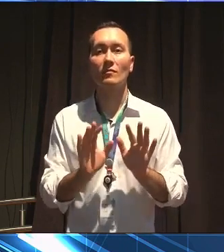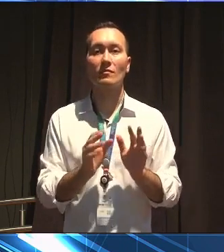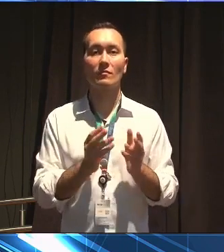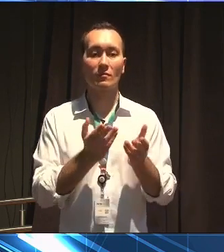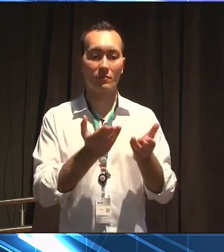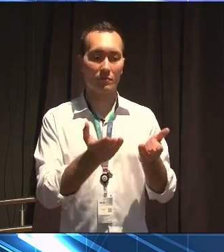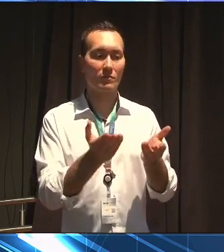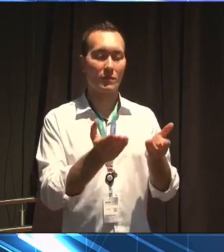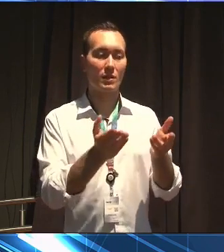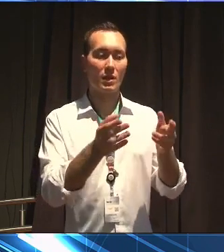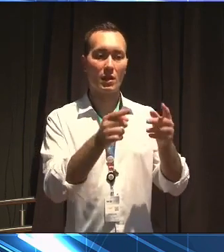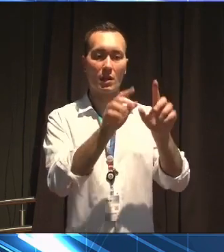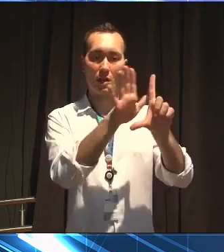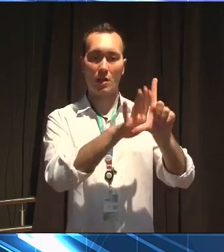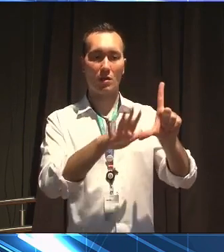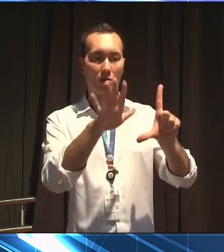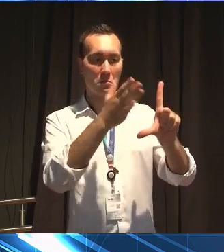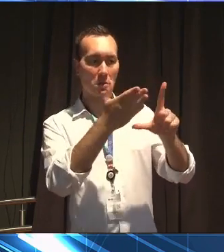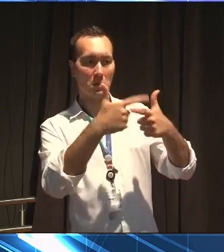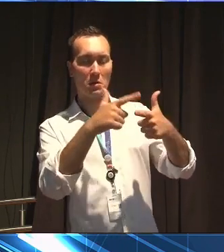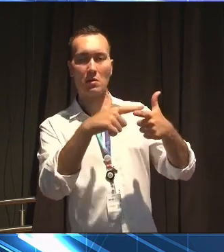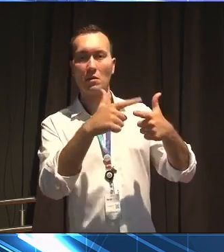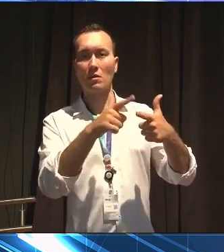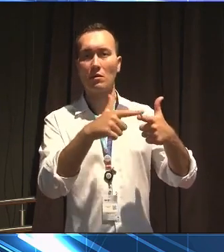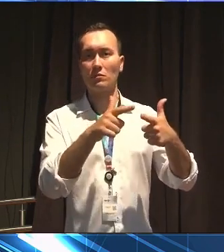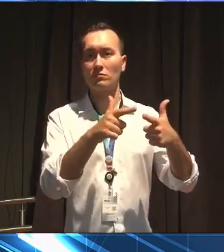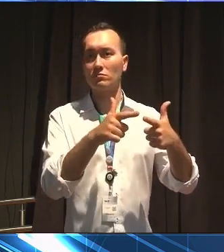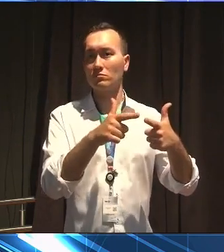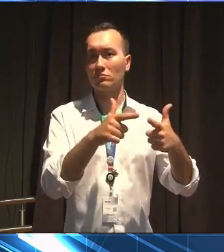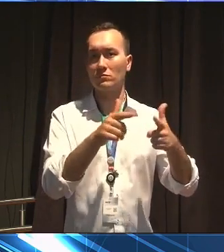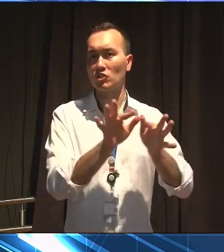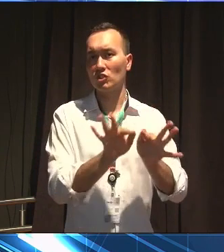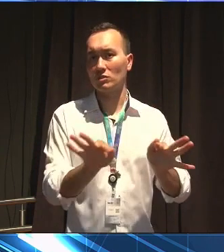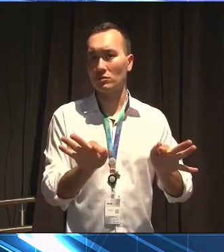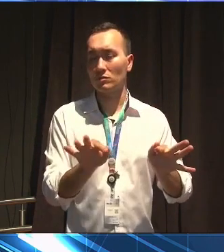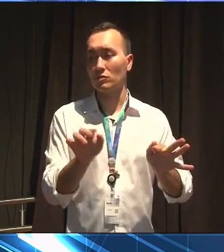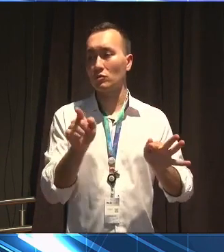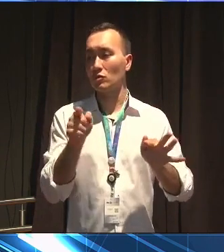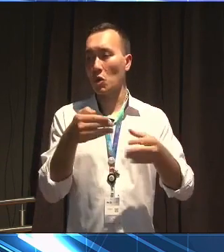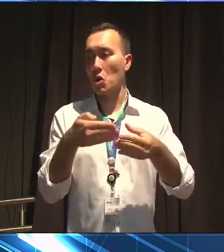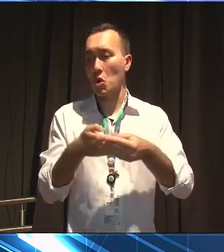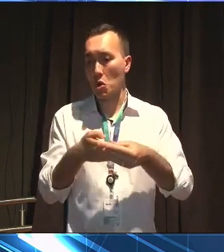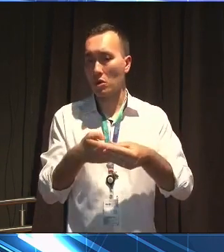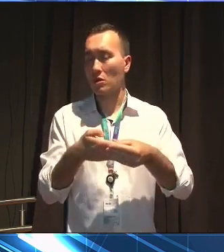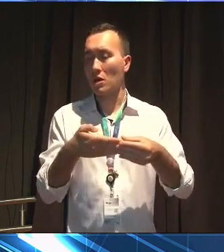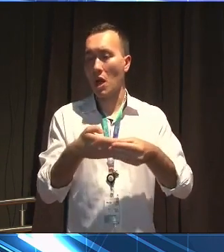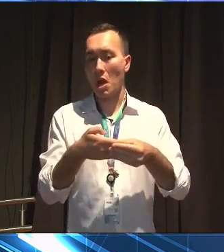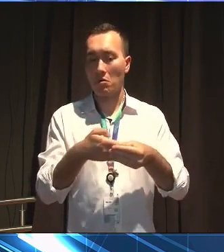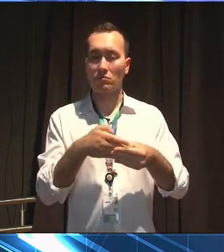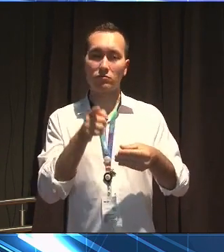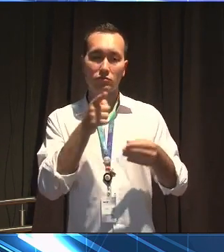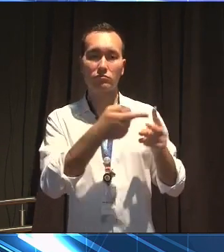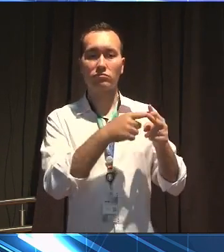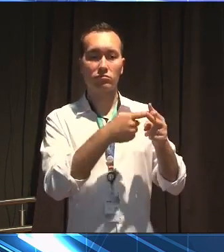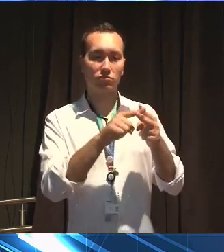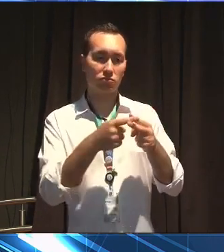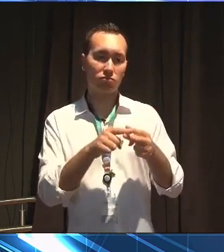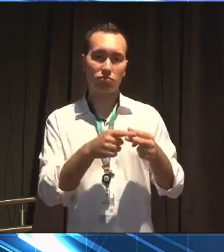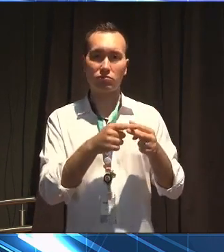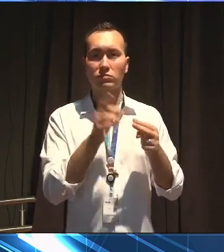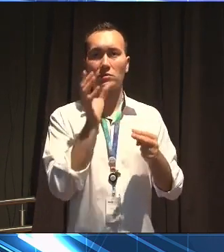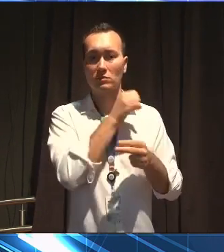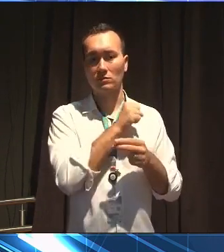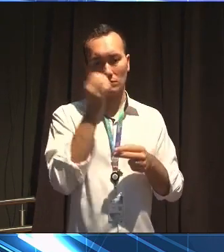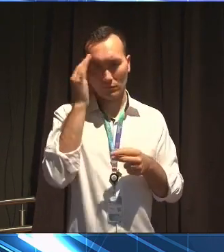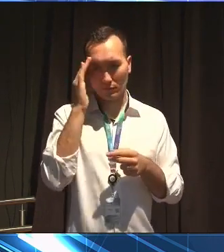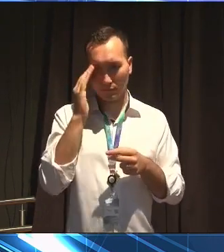cenário mais simples, vai de cookie, seja feliz, você não precisa lidar com as complexidades do JWT. Então,